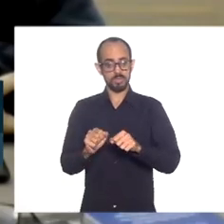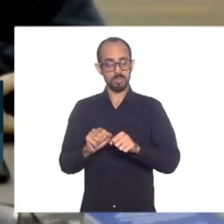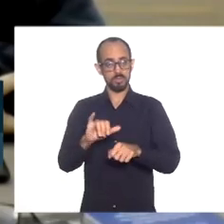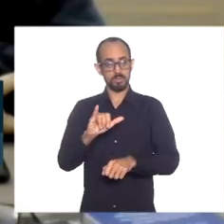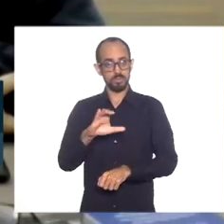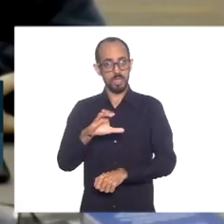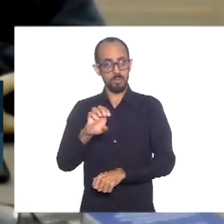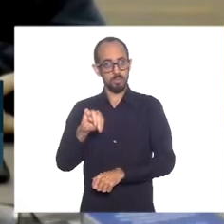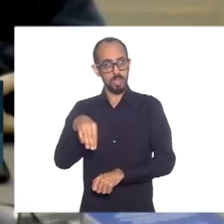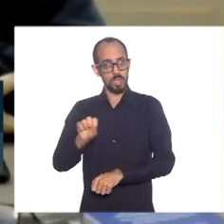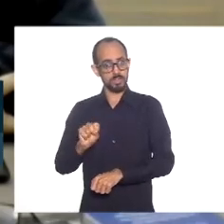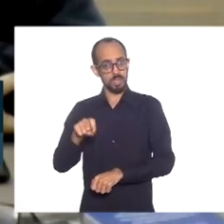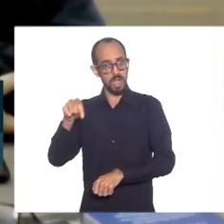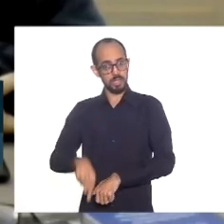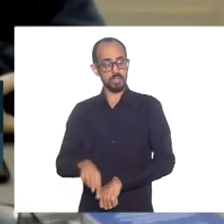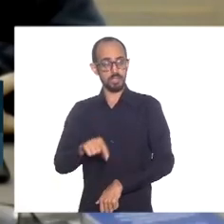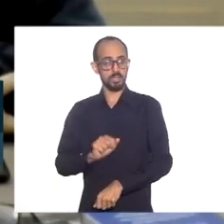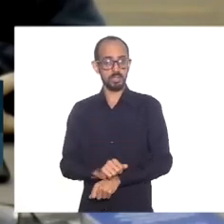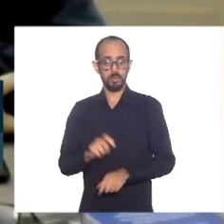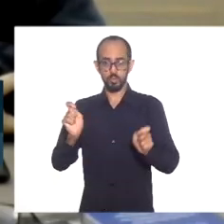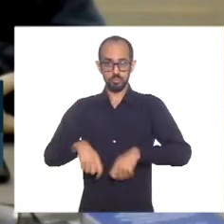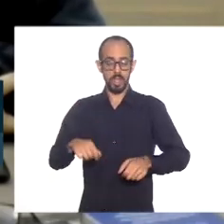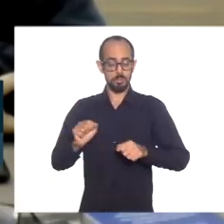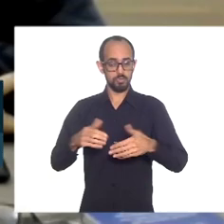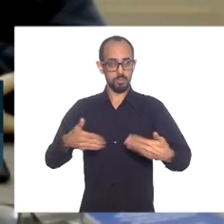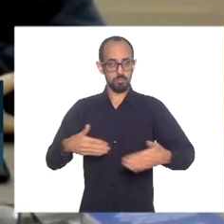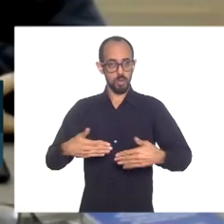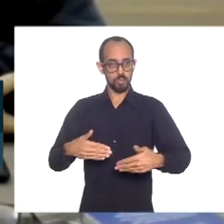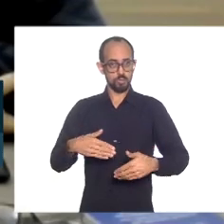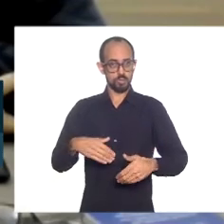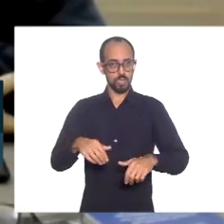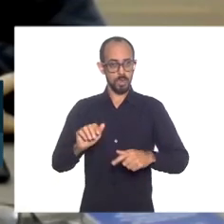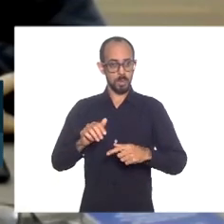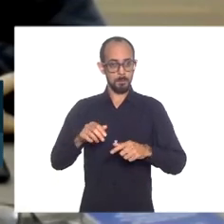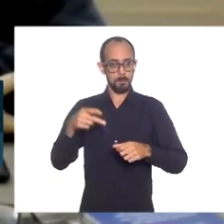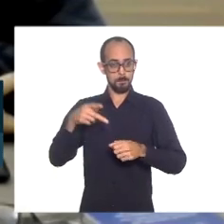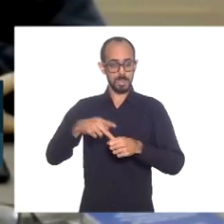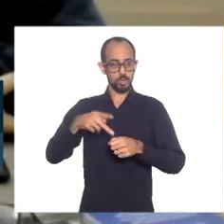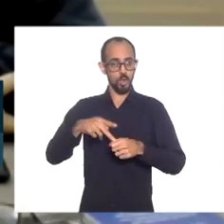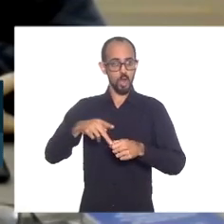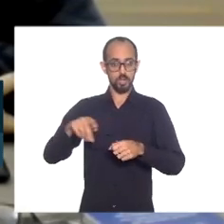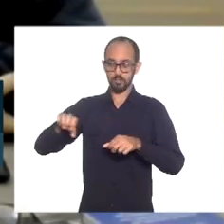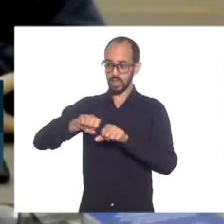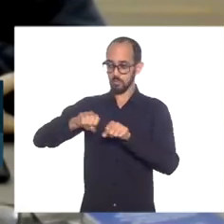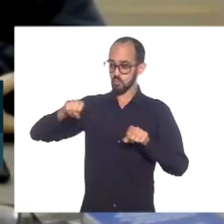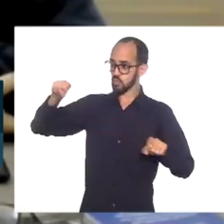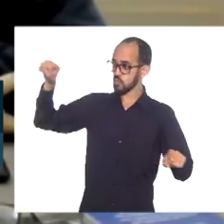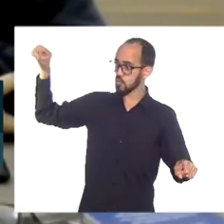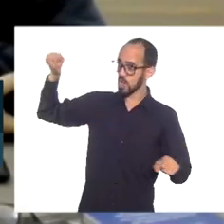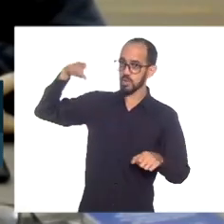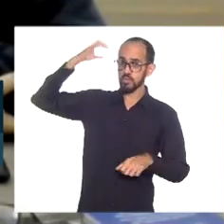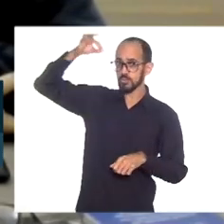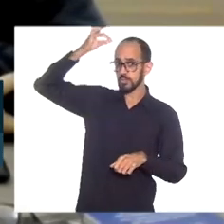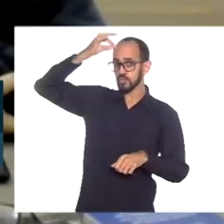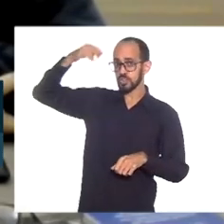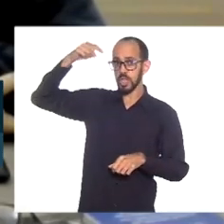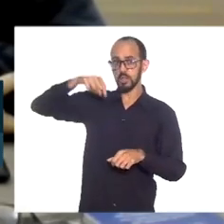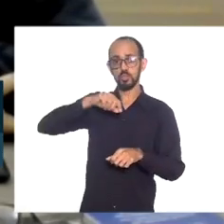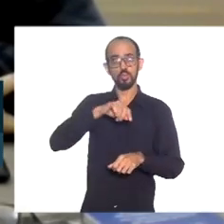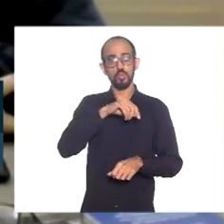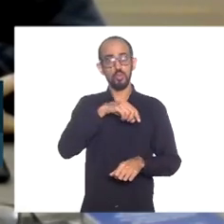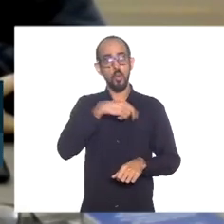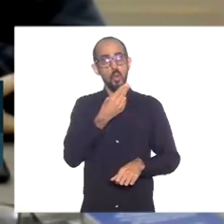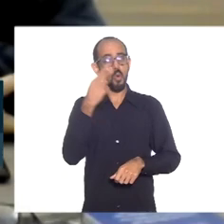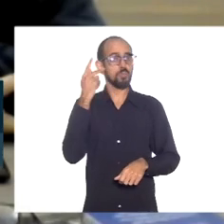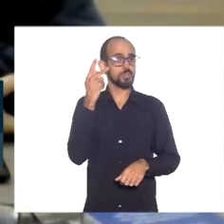produção. Você não vai produzir petróleo puxando um duto lá do Espírito Santo, puxando para o Rio ou para São Paulo. O petróleo